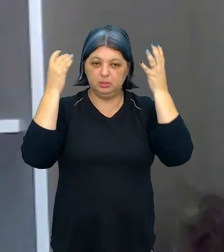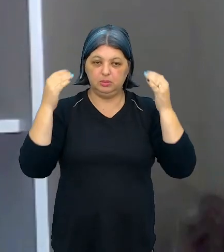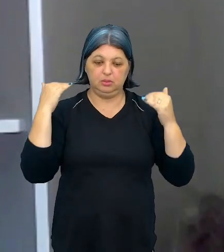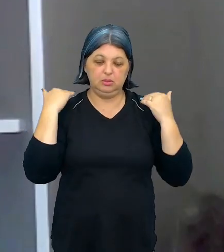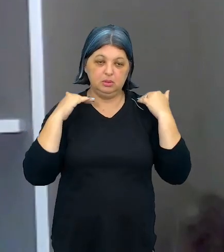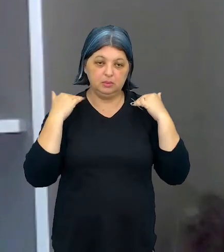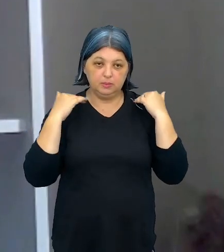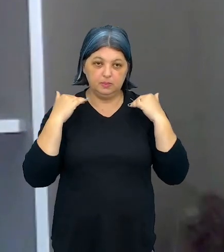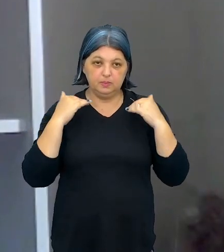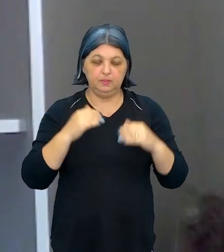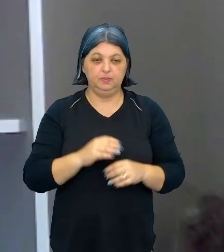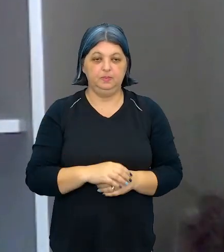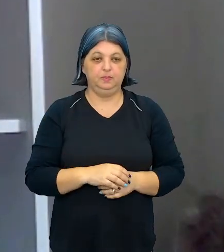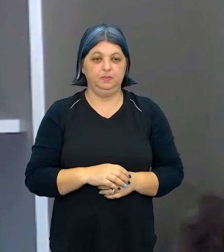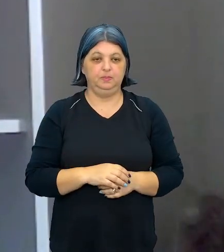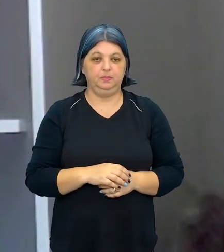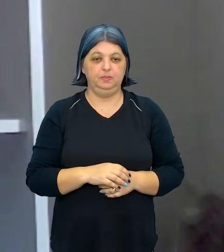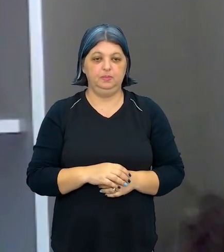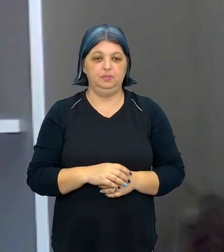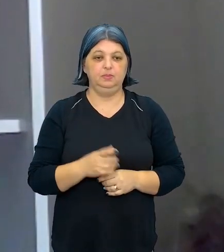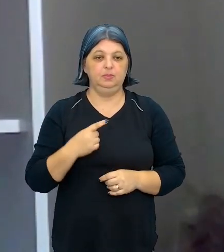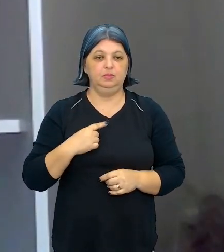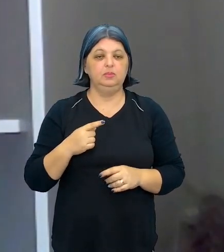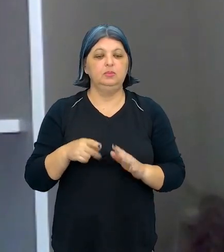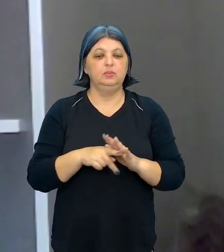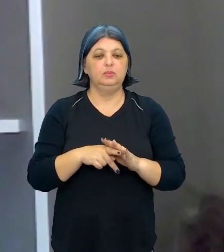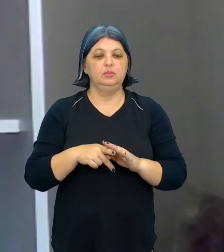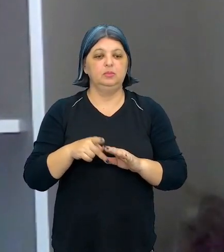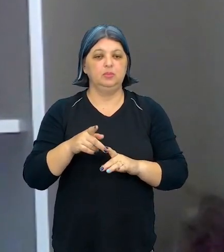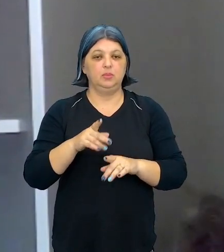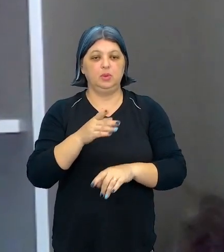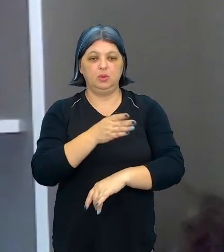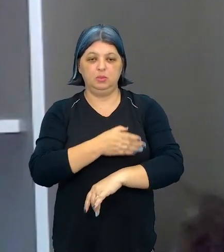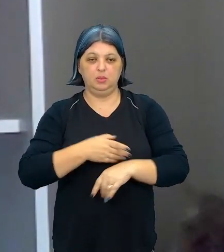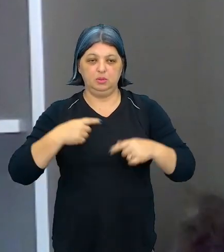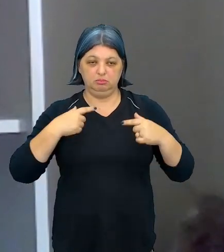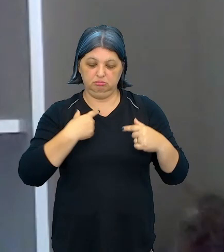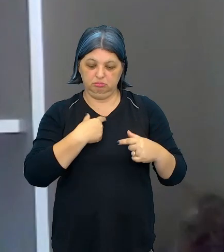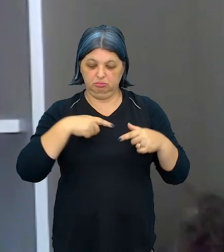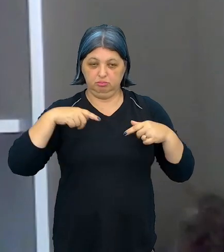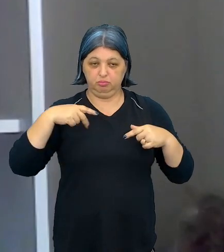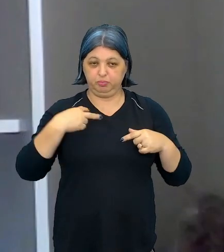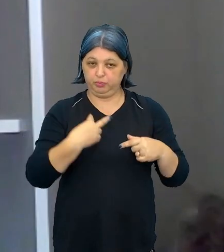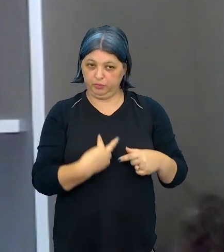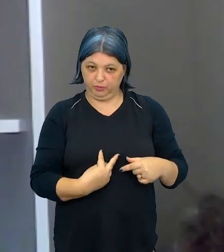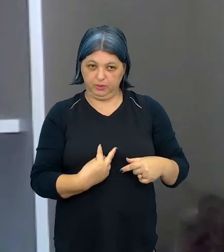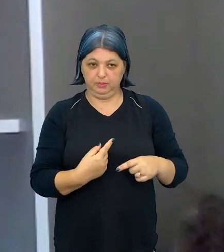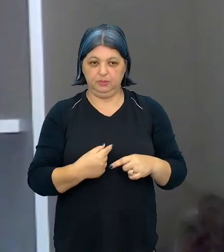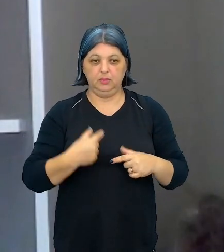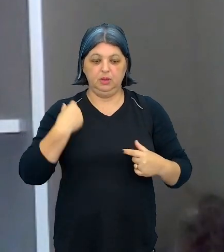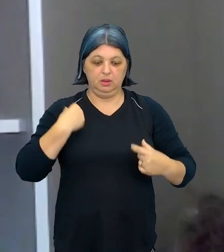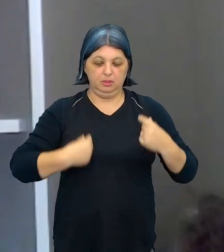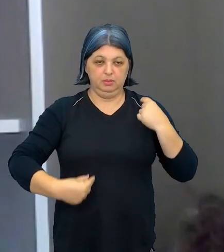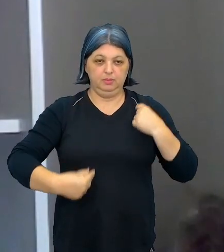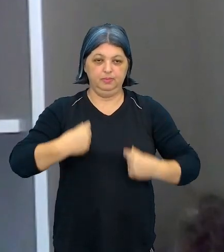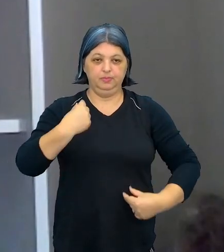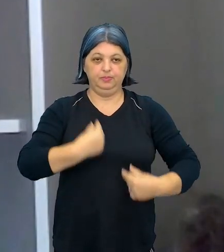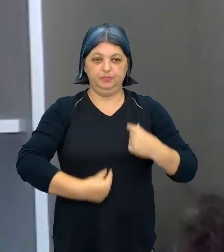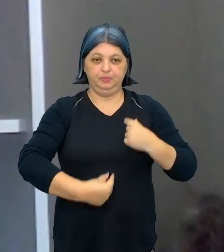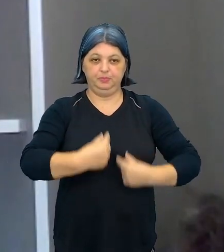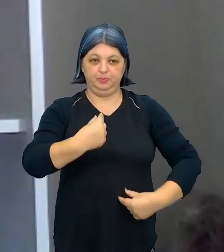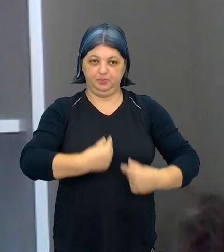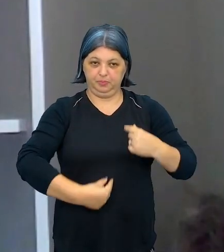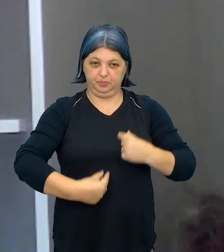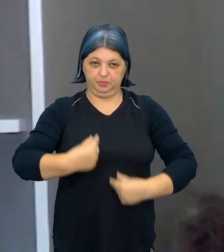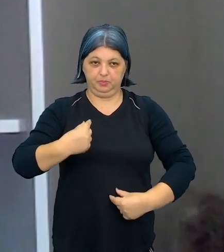dos ombros. Estou vestindo uma blusa de decote V, com listras,